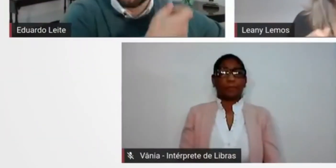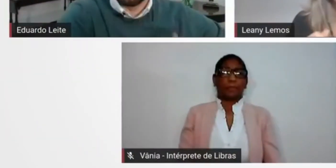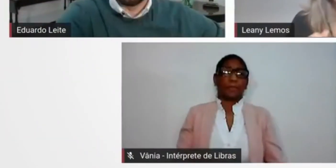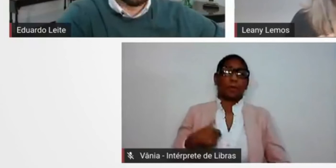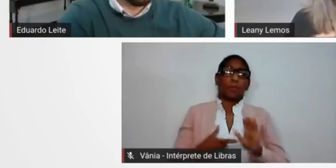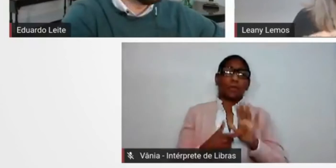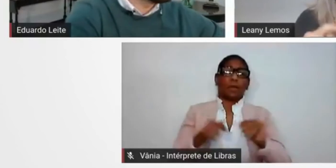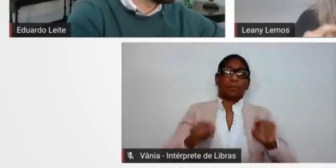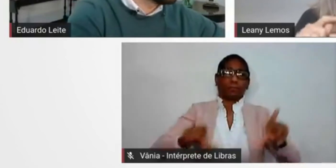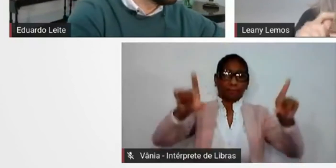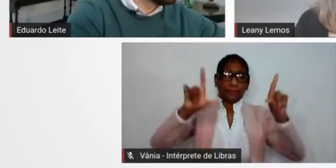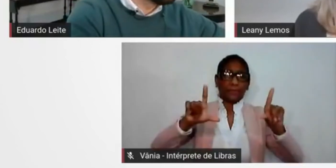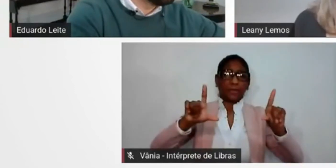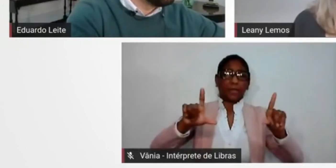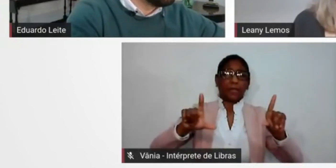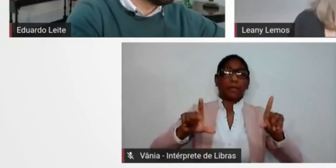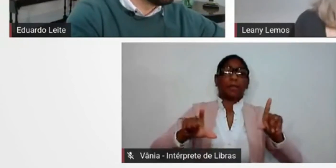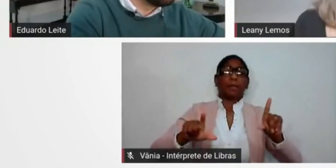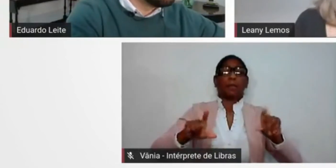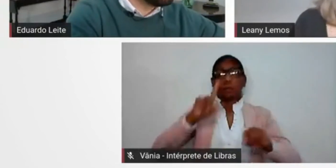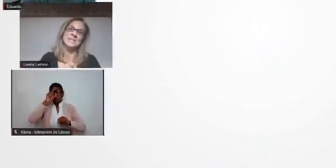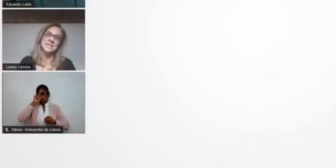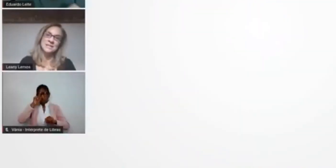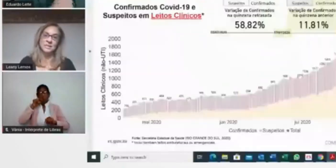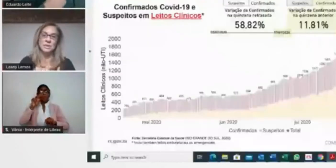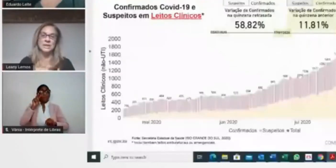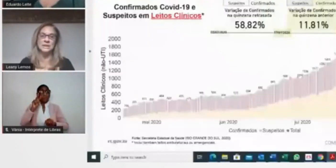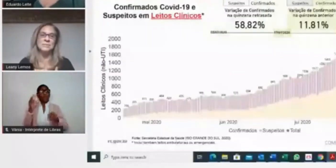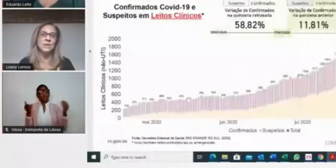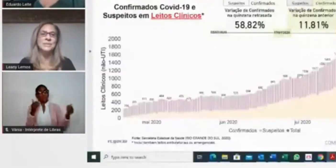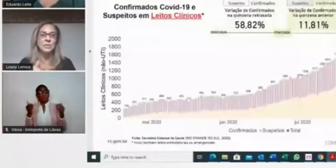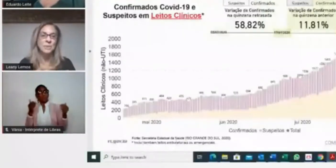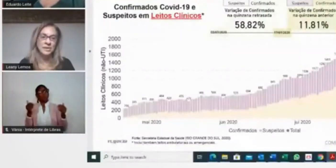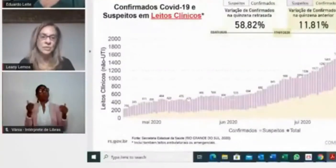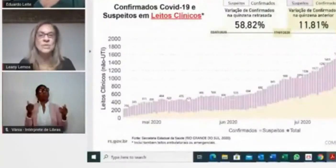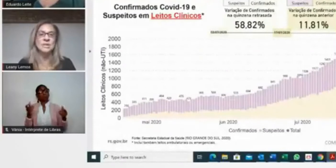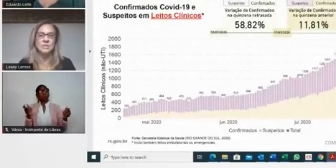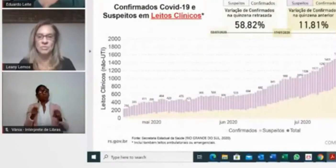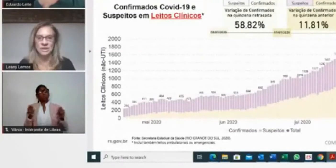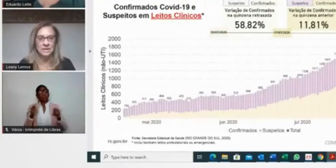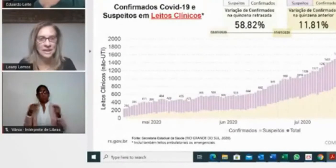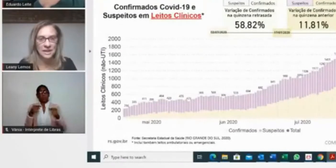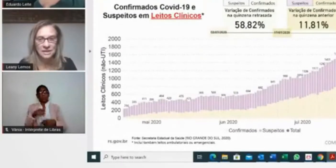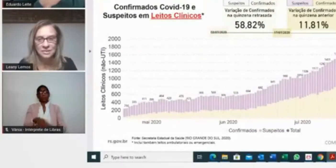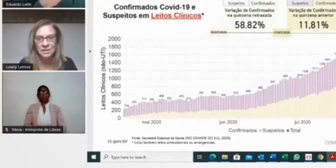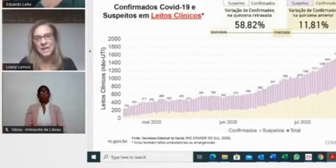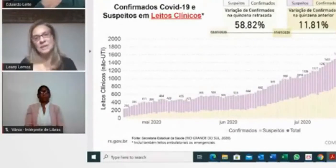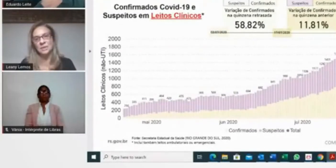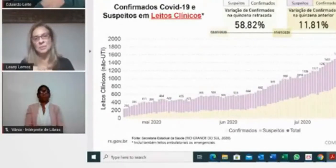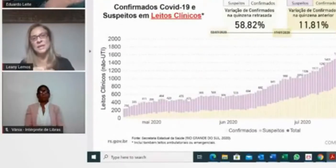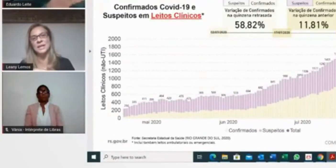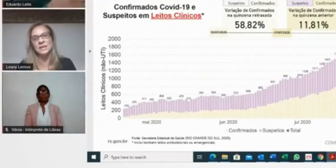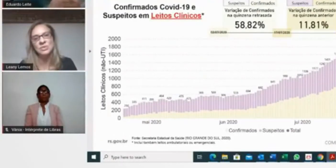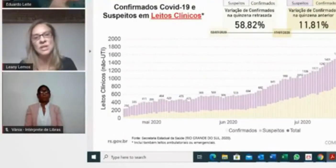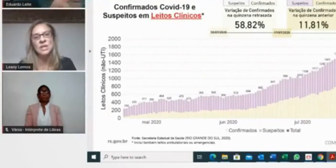tela anterior, que é dos leitos clínicos, aí você vê a estabilização ainda, mas até uma redução. Até uma pequena redução,